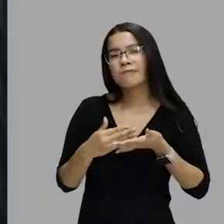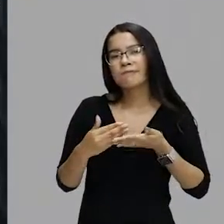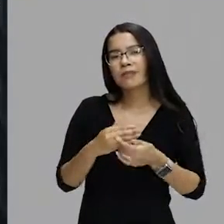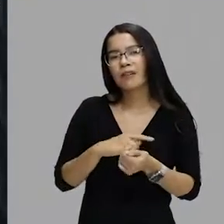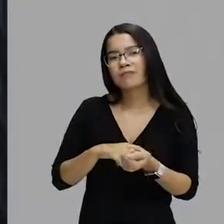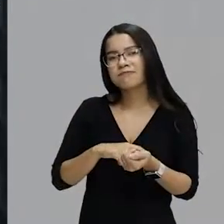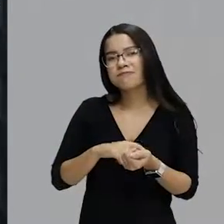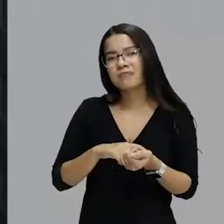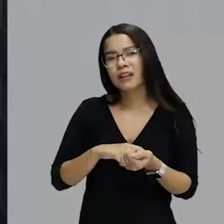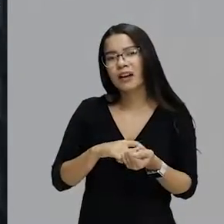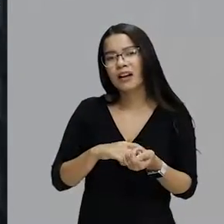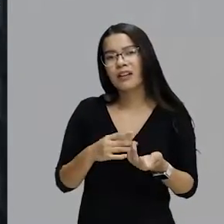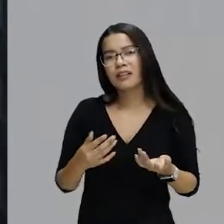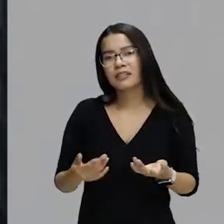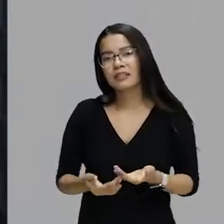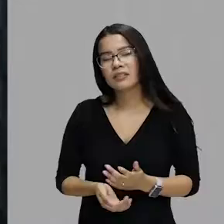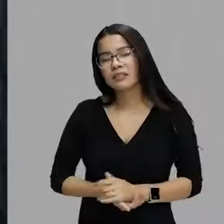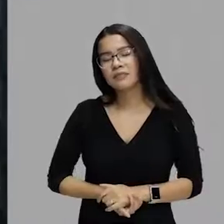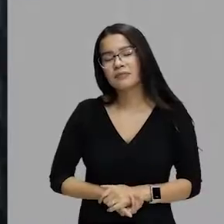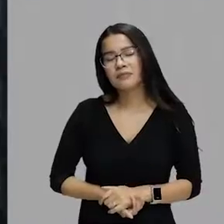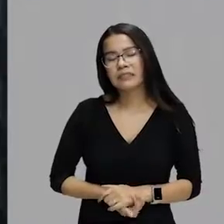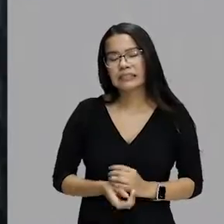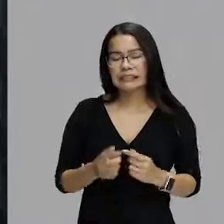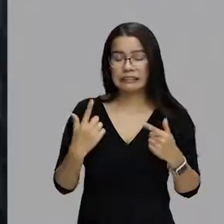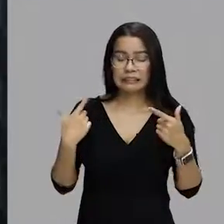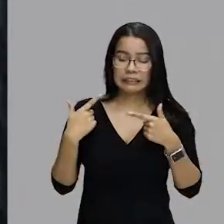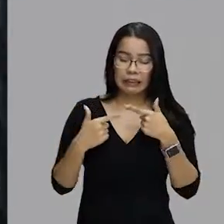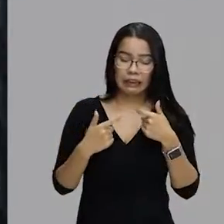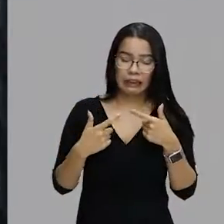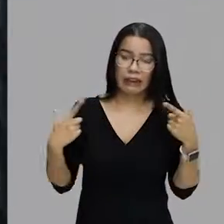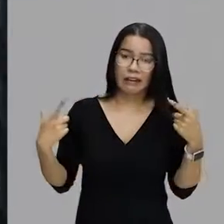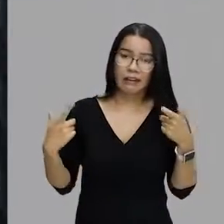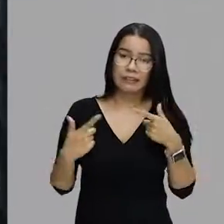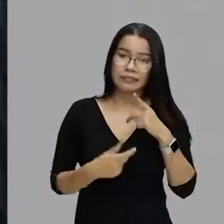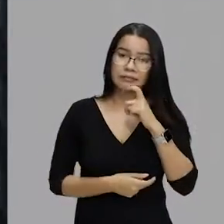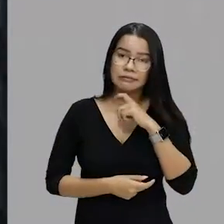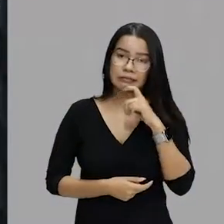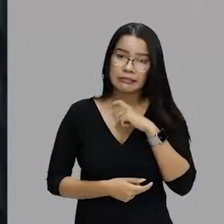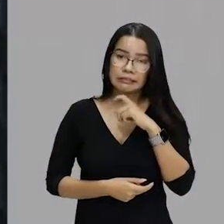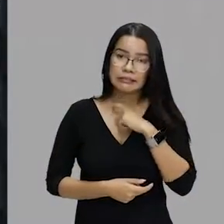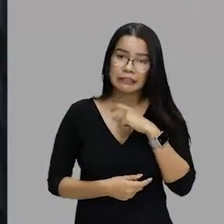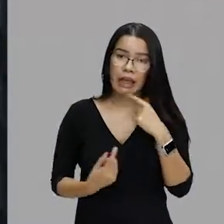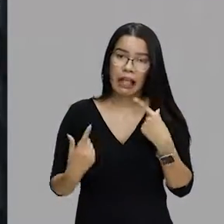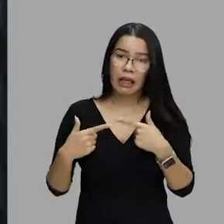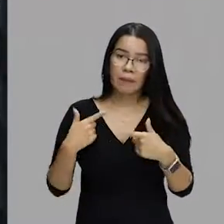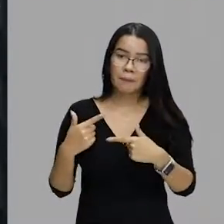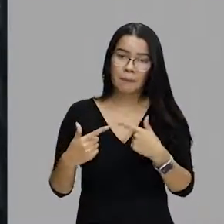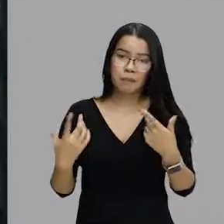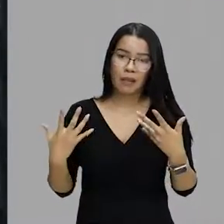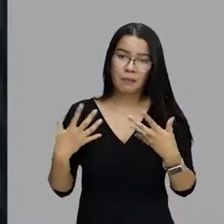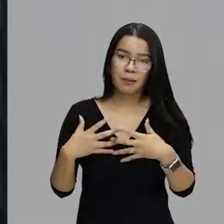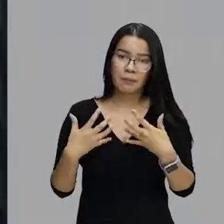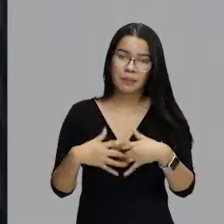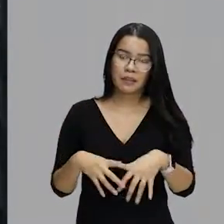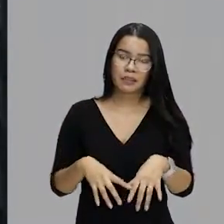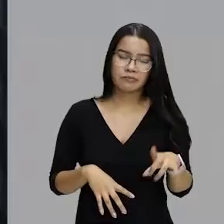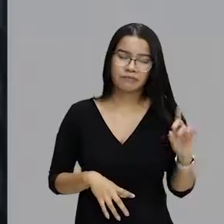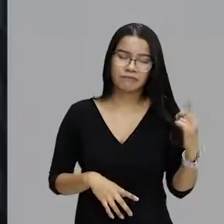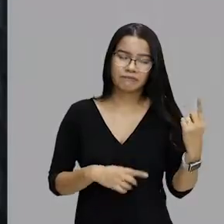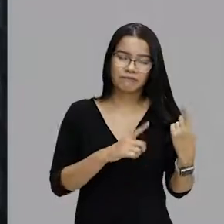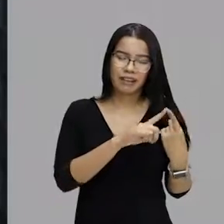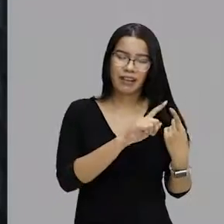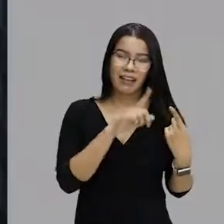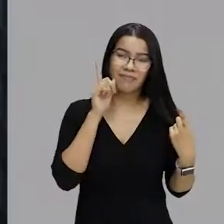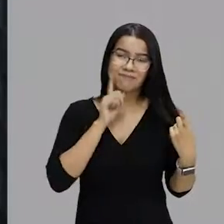no momento de Guerra Fria, as tensões, certo, entre os Estados Unidos e o governo revolucionário